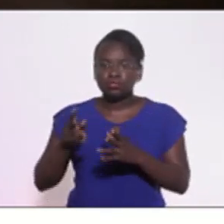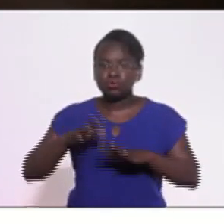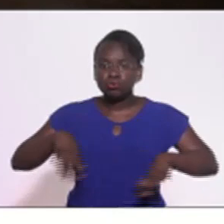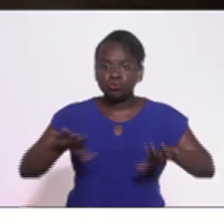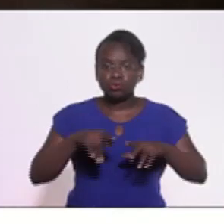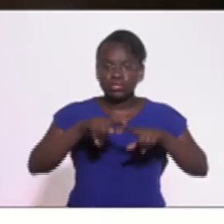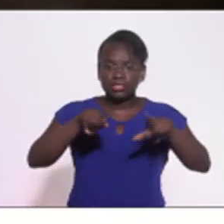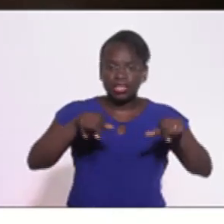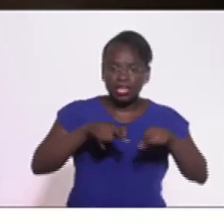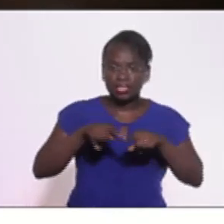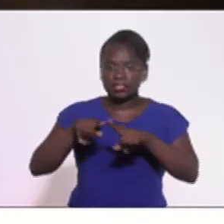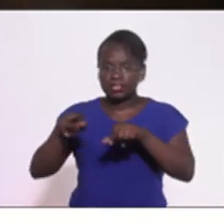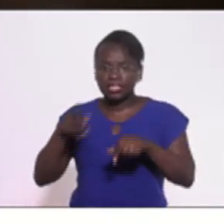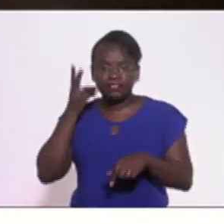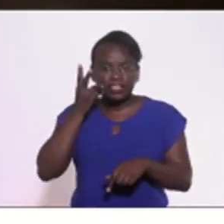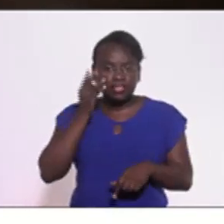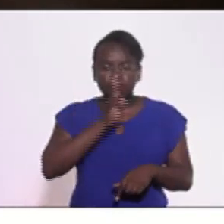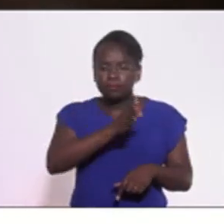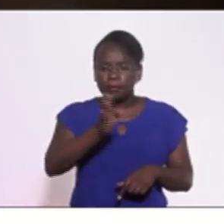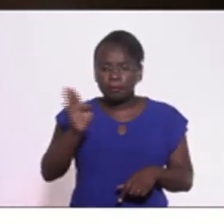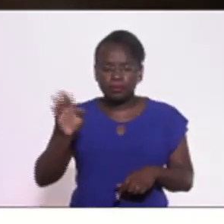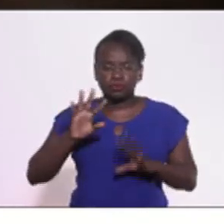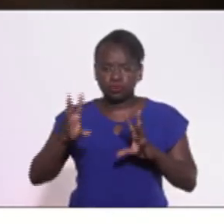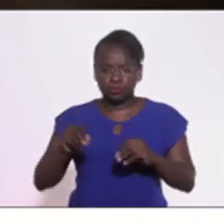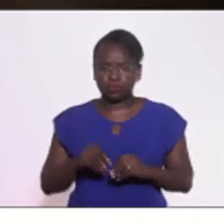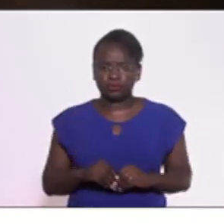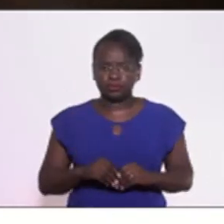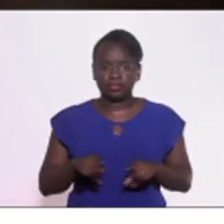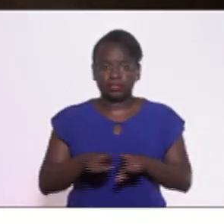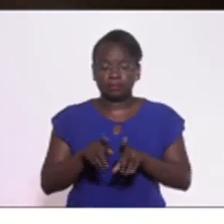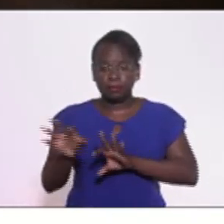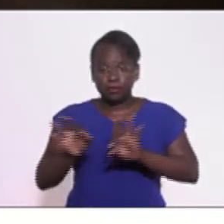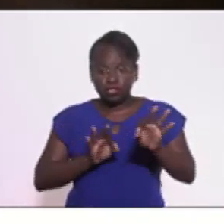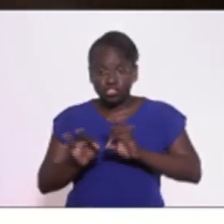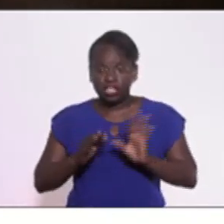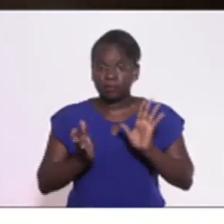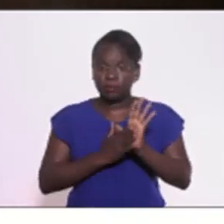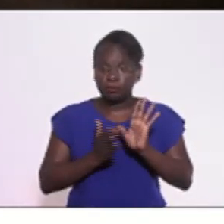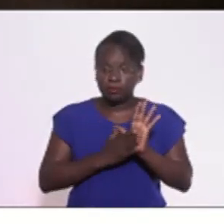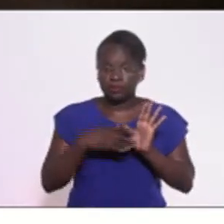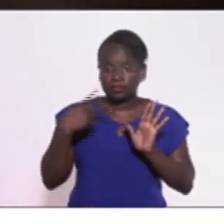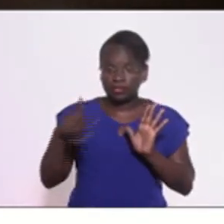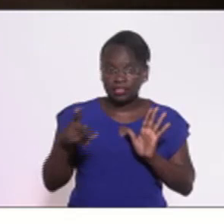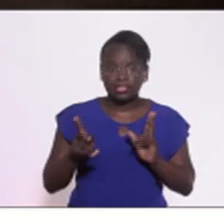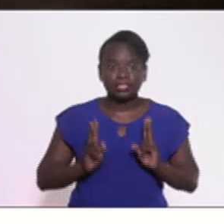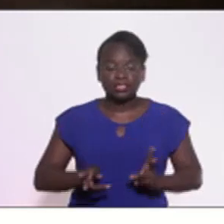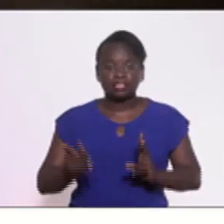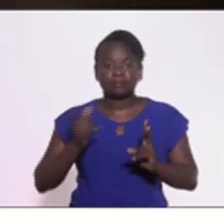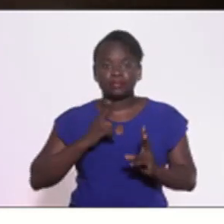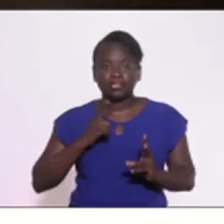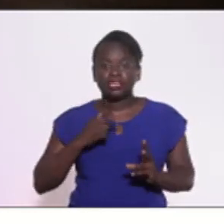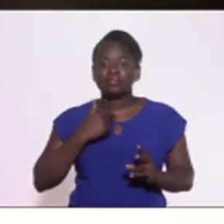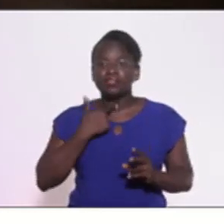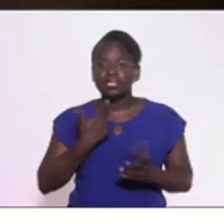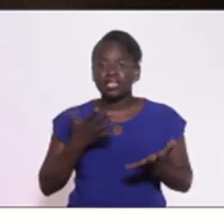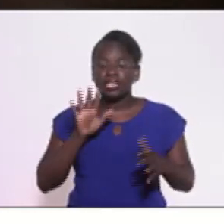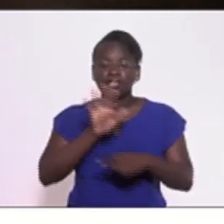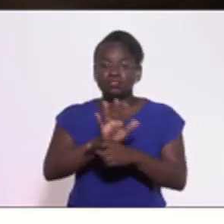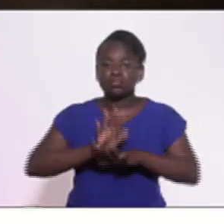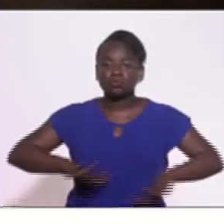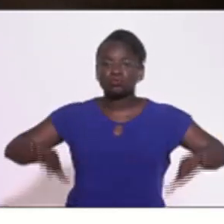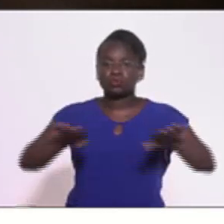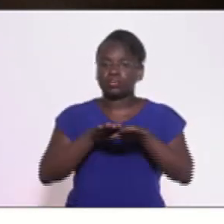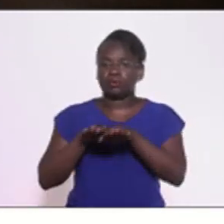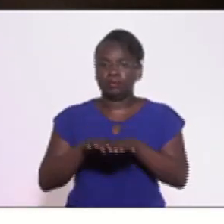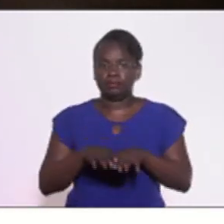os gabinetes dos vereadores. E os projetos e as propostas dele sempre tinham o interesse do bem comum.